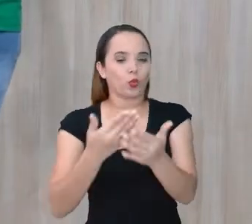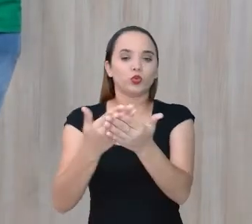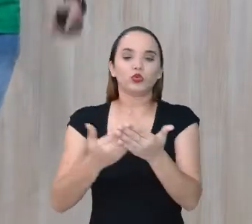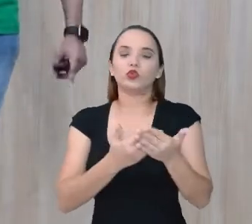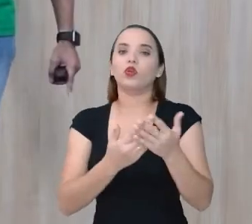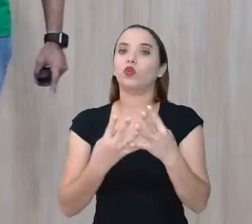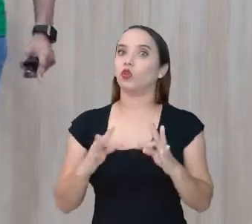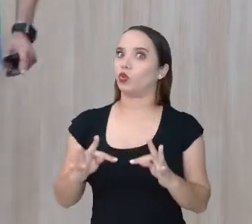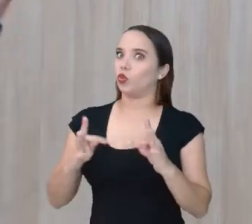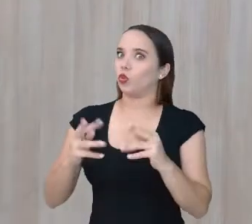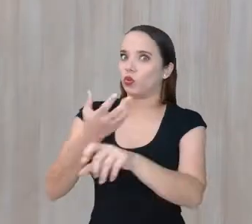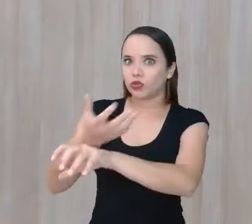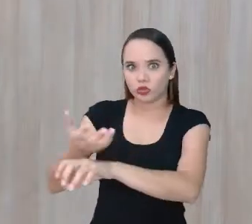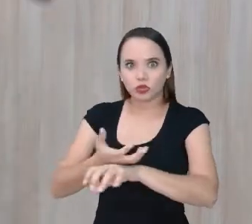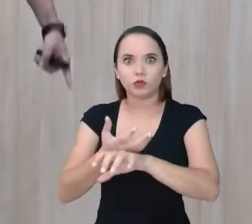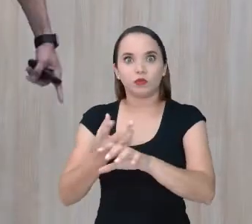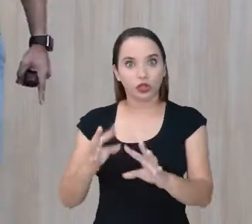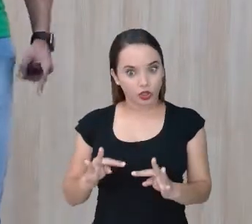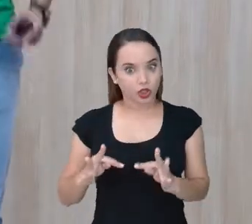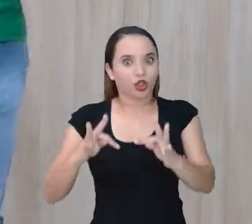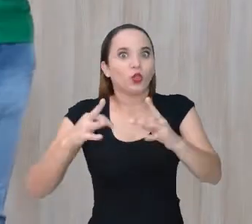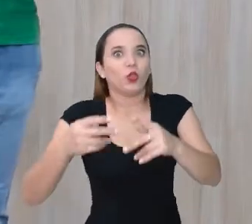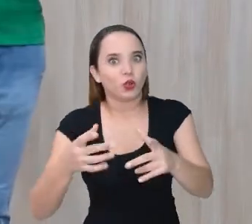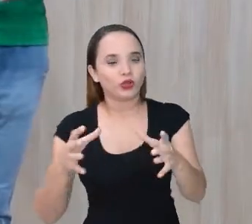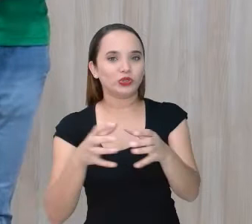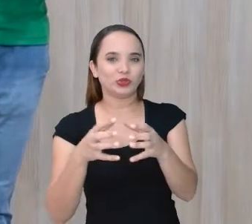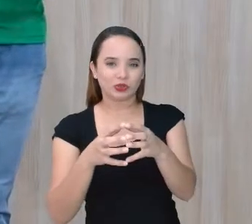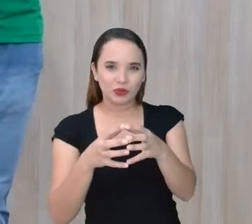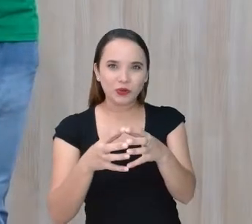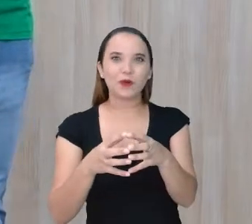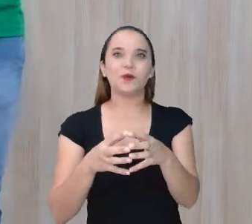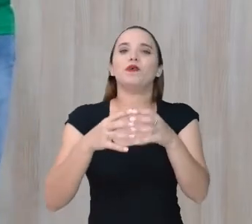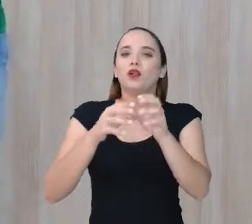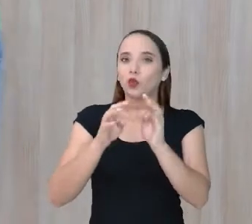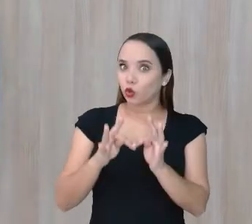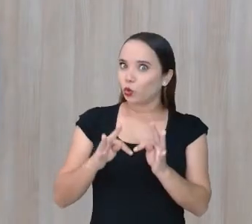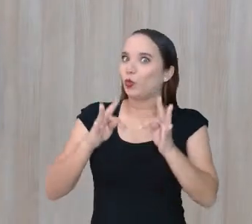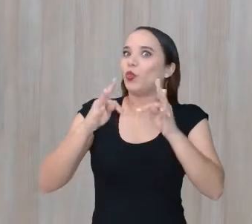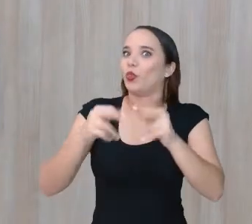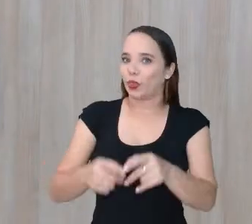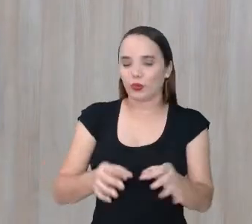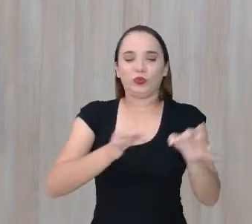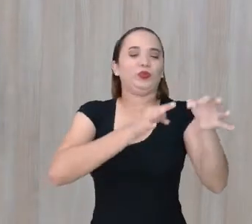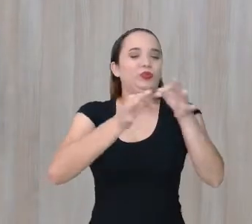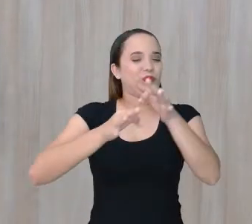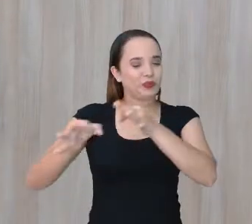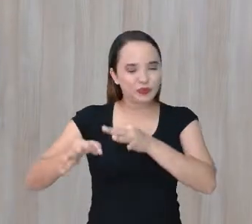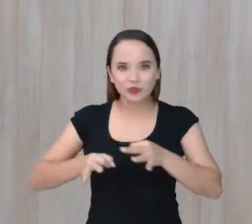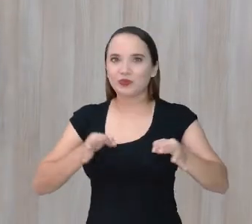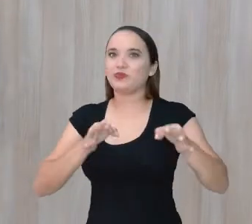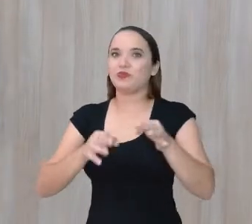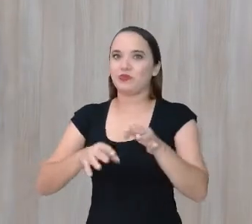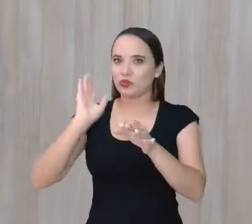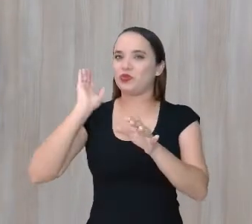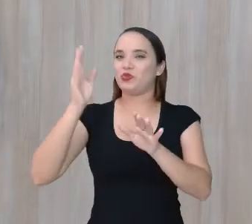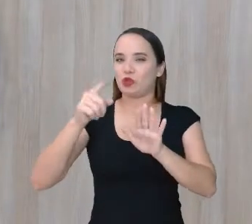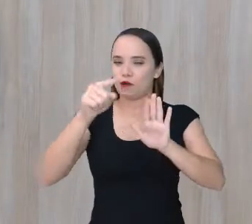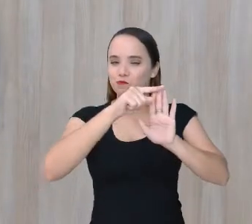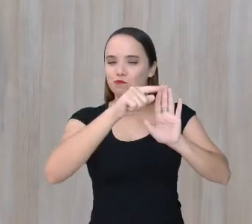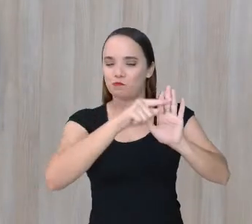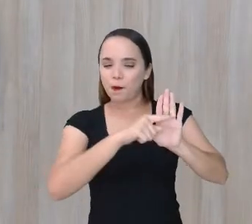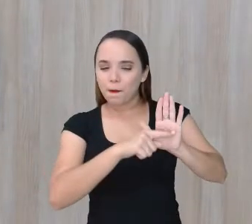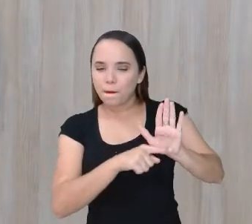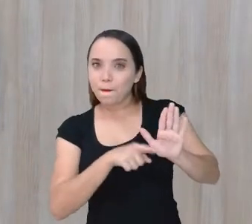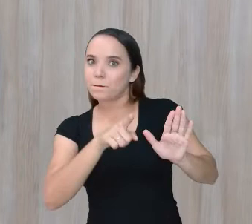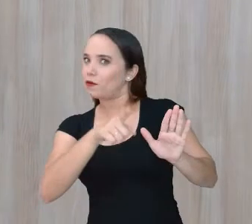as disciplinas, de todas as turmas, tudo bem organizado, tudo bem escrito lá para você não